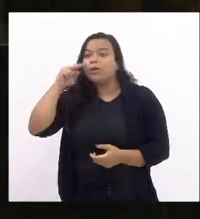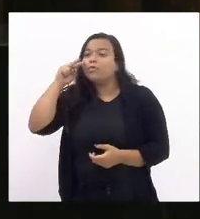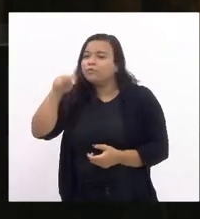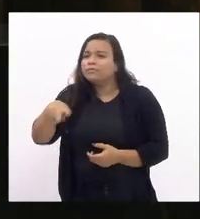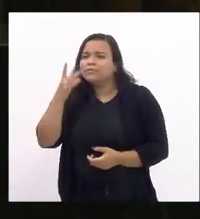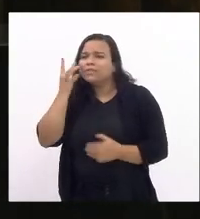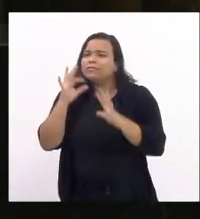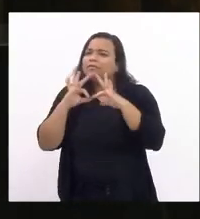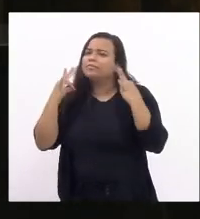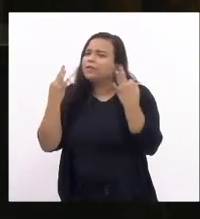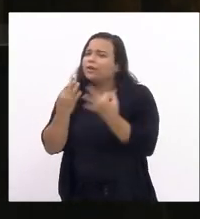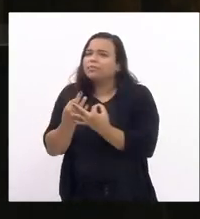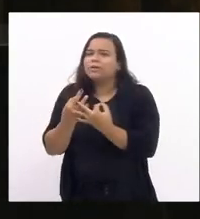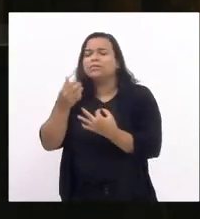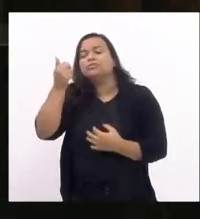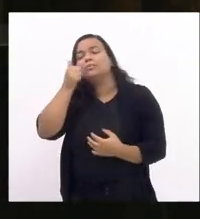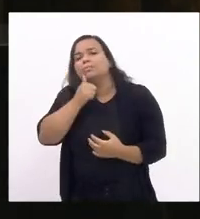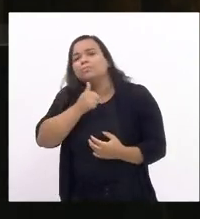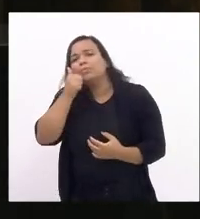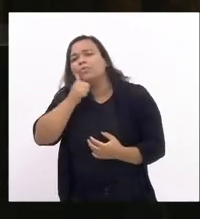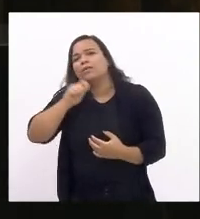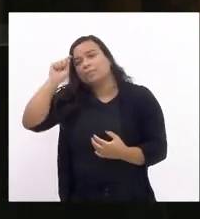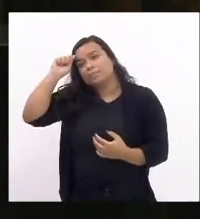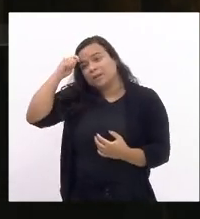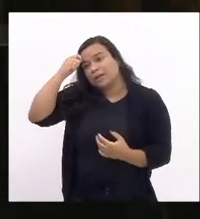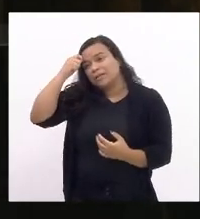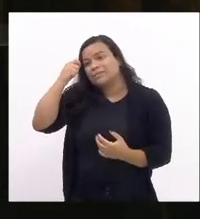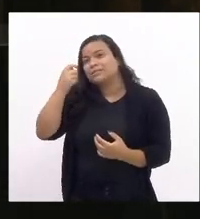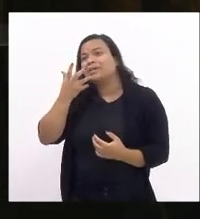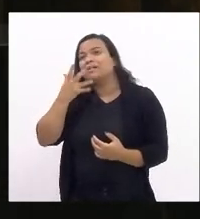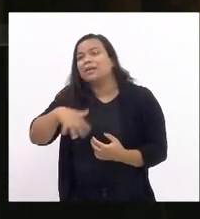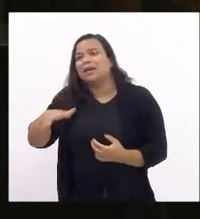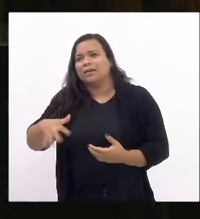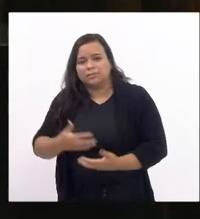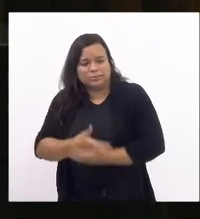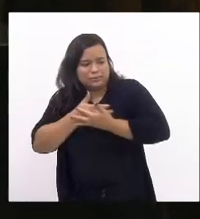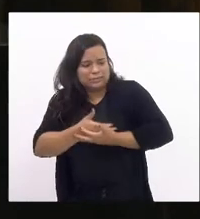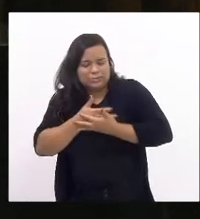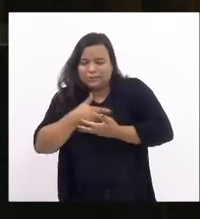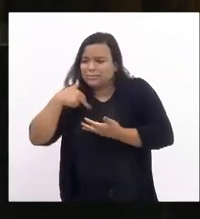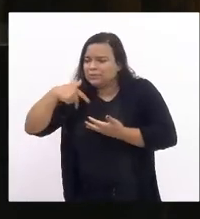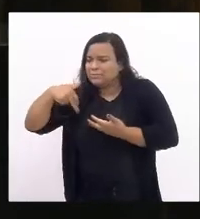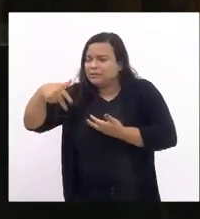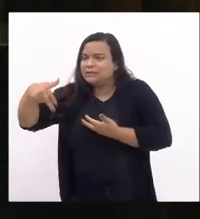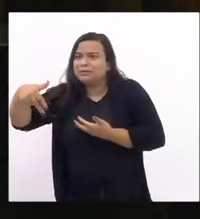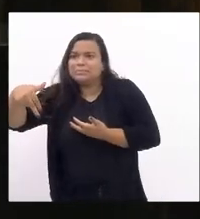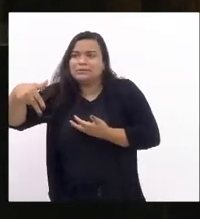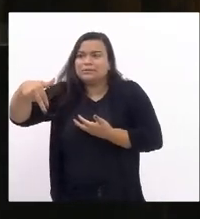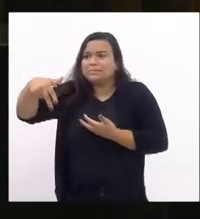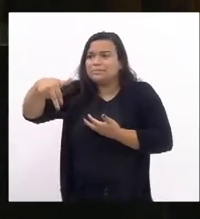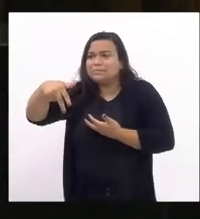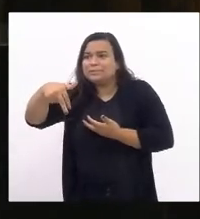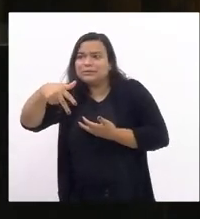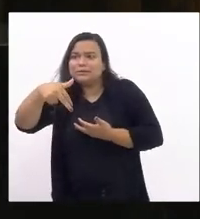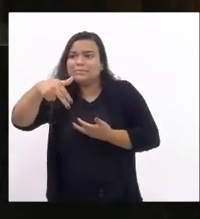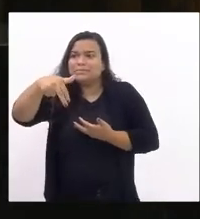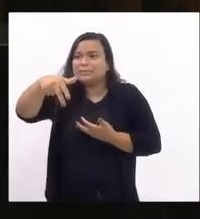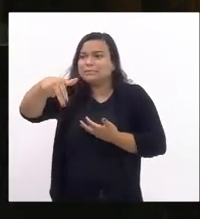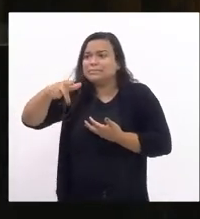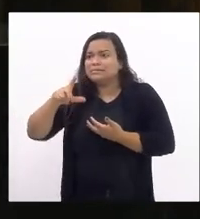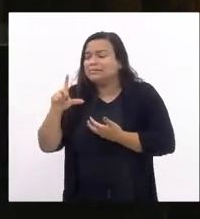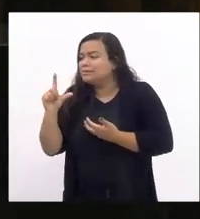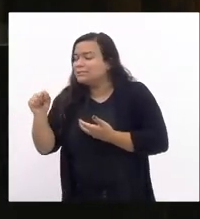famílias inteiras com mulheres pretas, com crianças no colo, saindo a pé da cidade, saindo a pé. Ou seja,